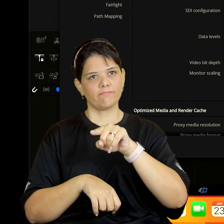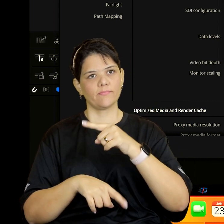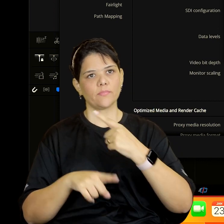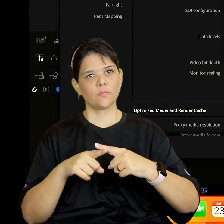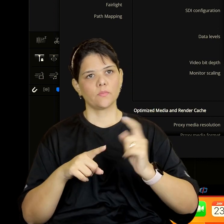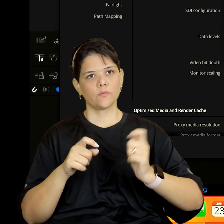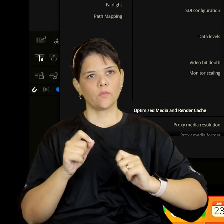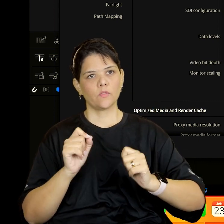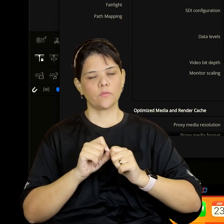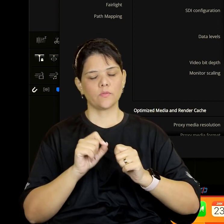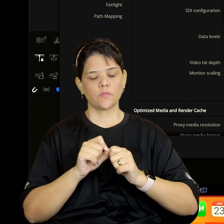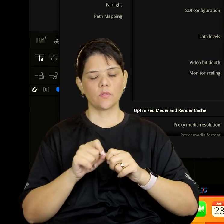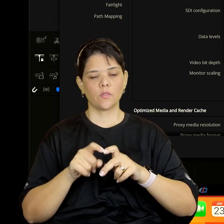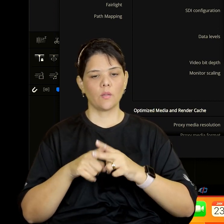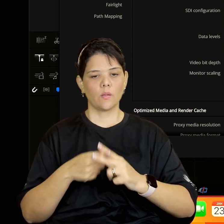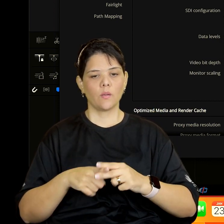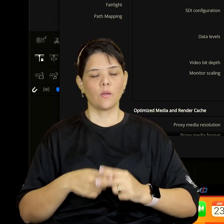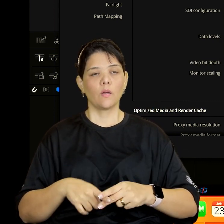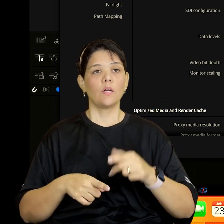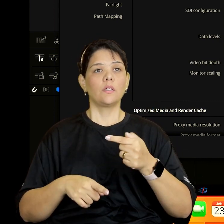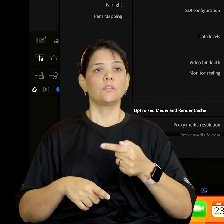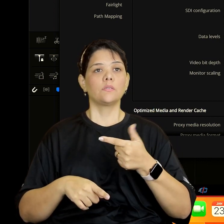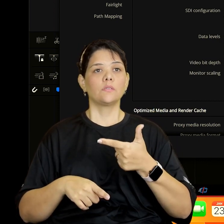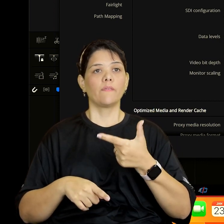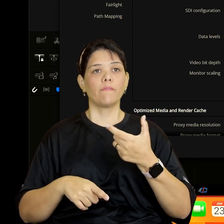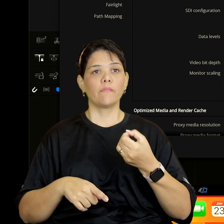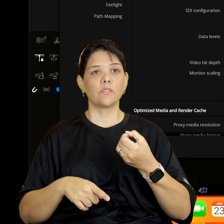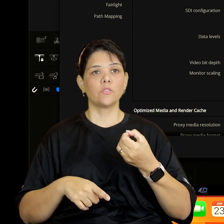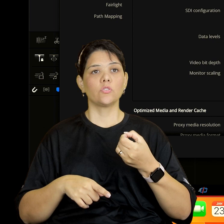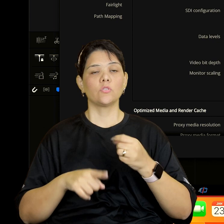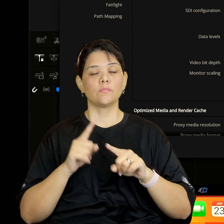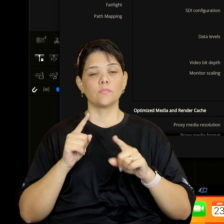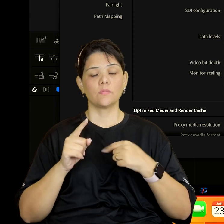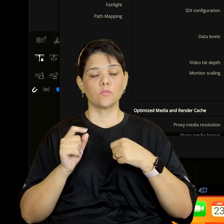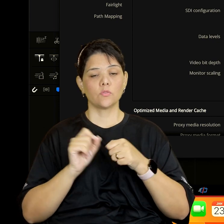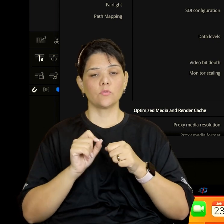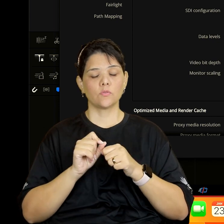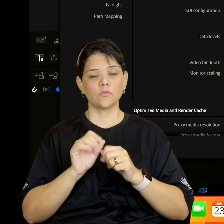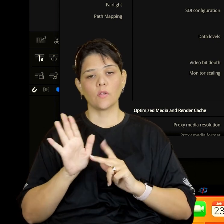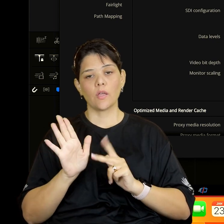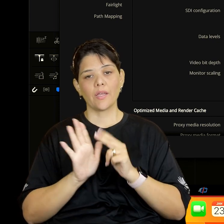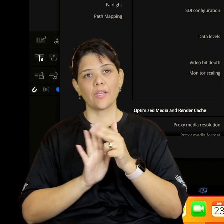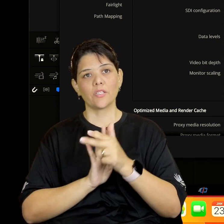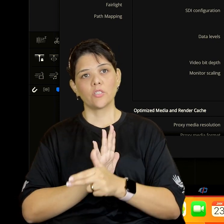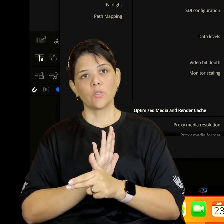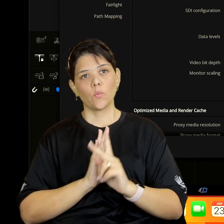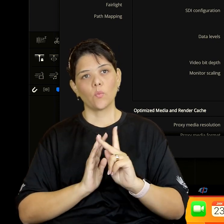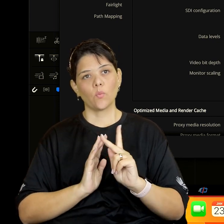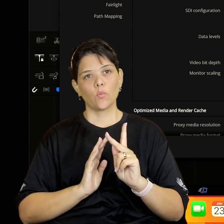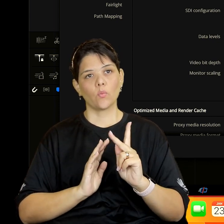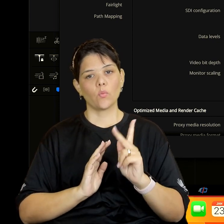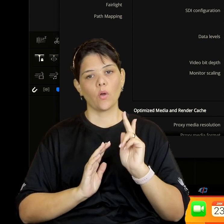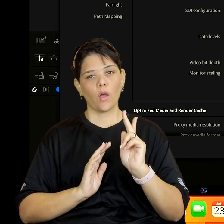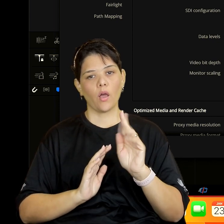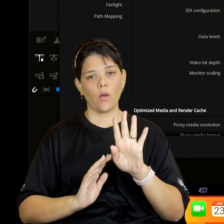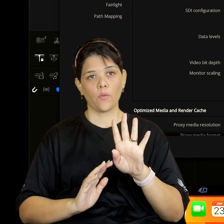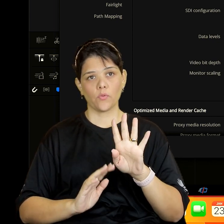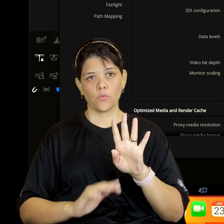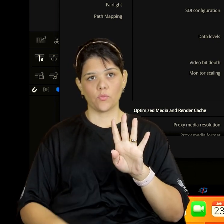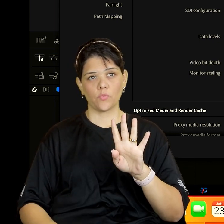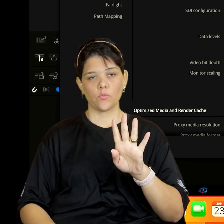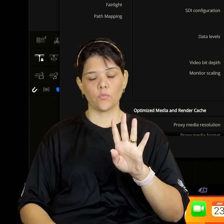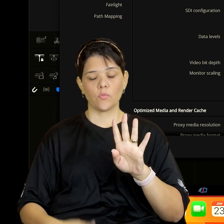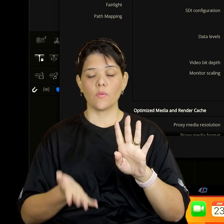seu monitoramento ser em 720, mas você está editando o filme em 4K. Então, o seu PC não vai estar tão preocupado em processar